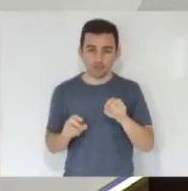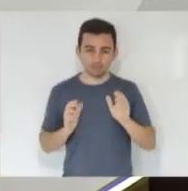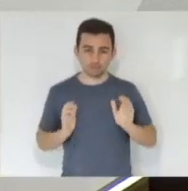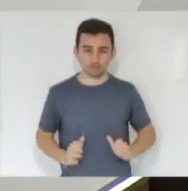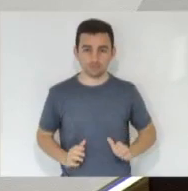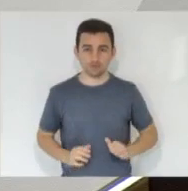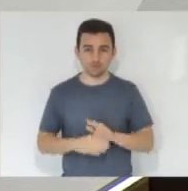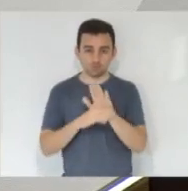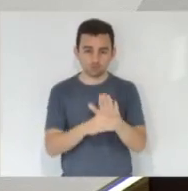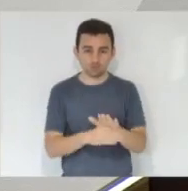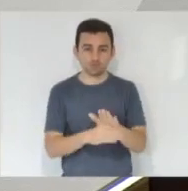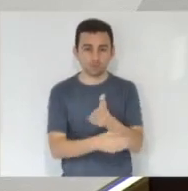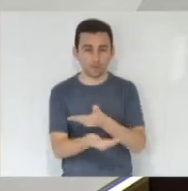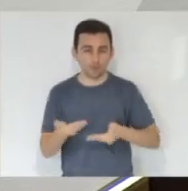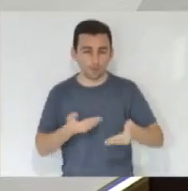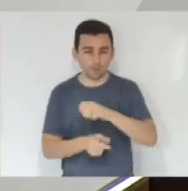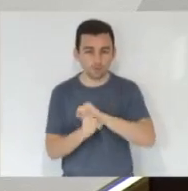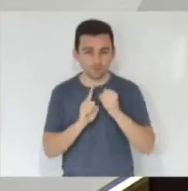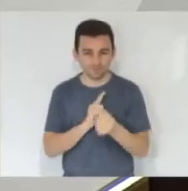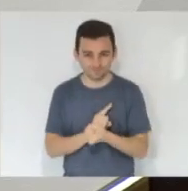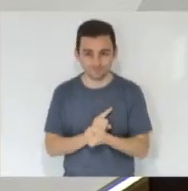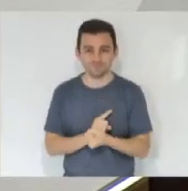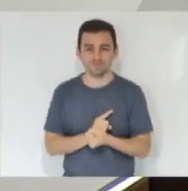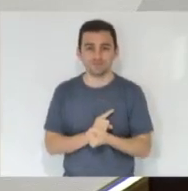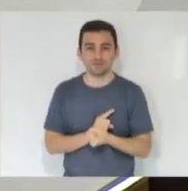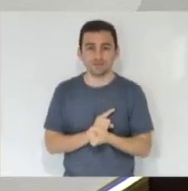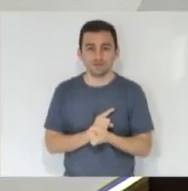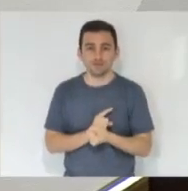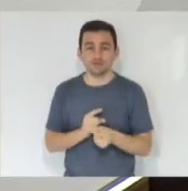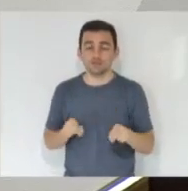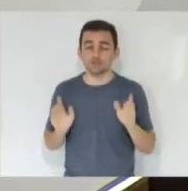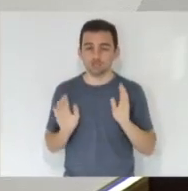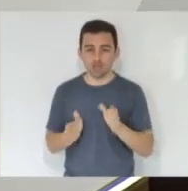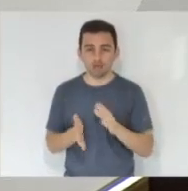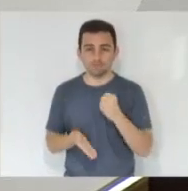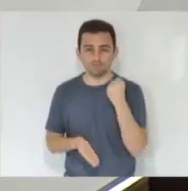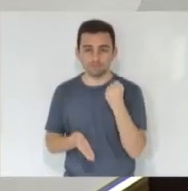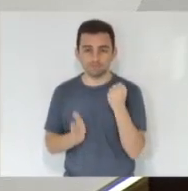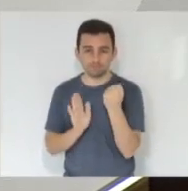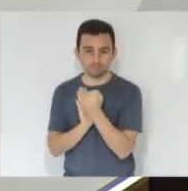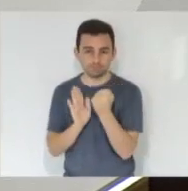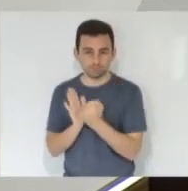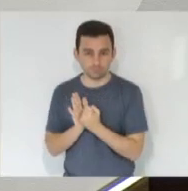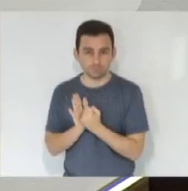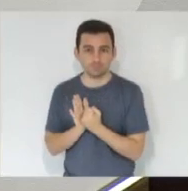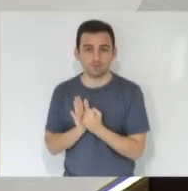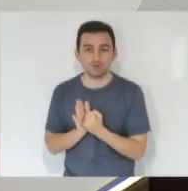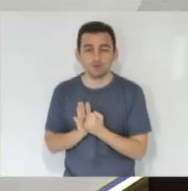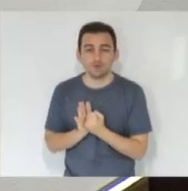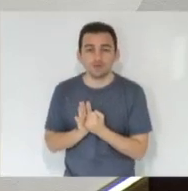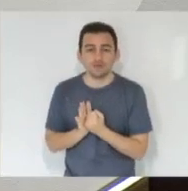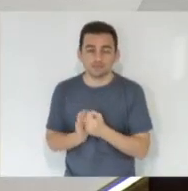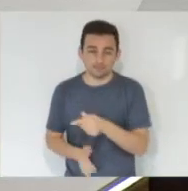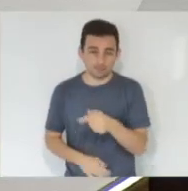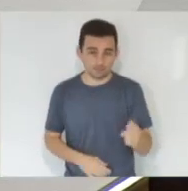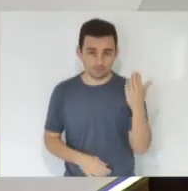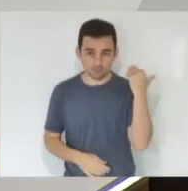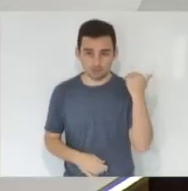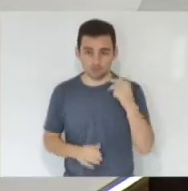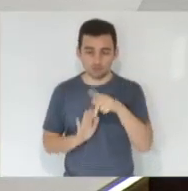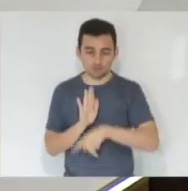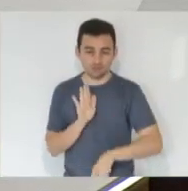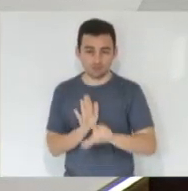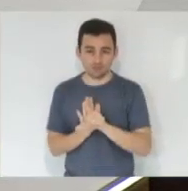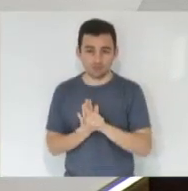benefícios sociais para todos. Protocolado na semana passada, o projeto de lei da Nota Fiscal